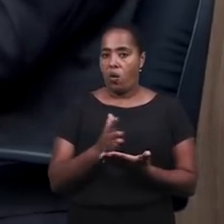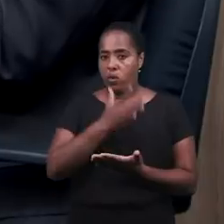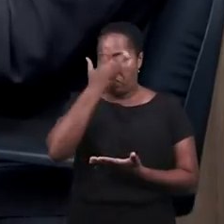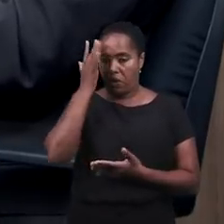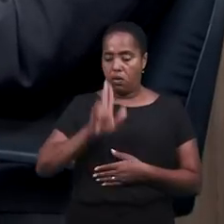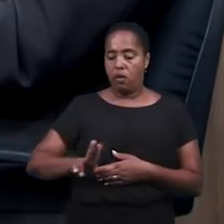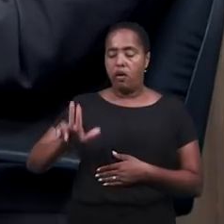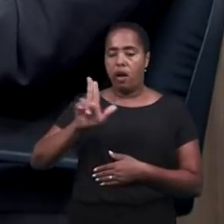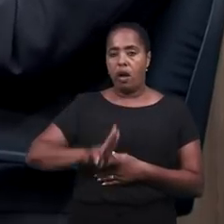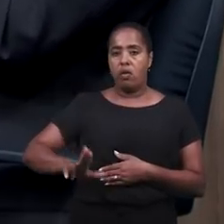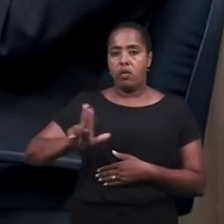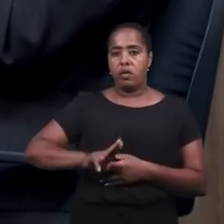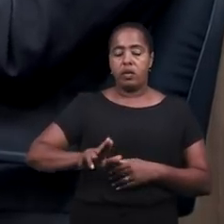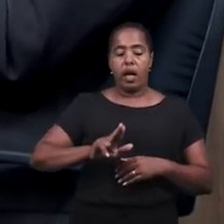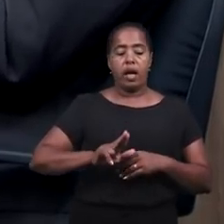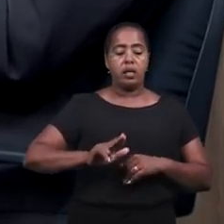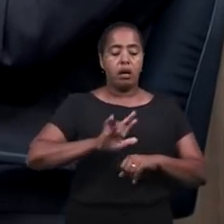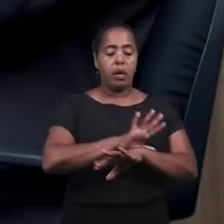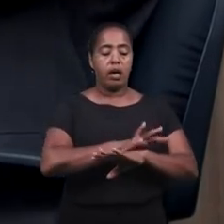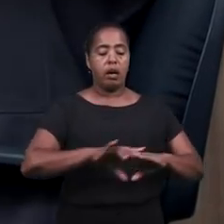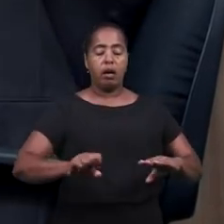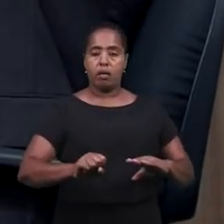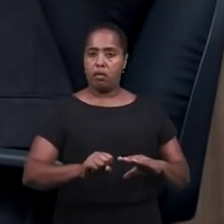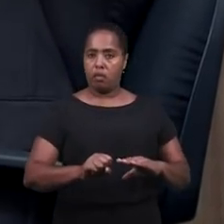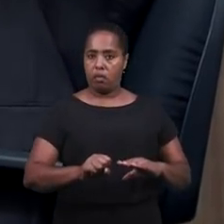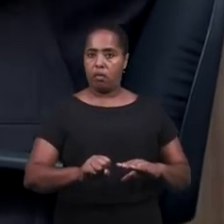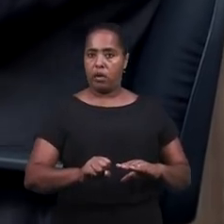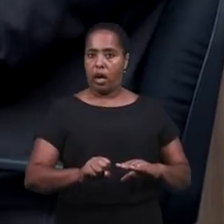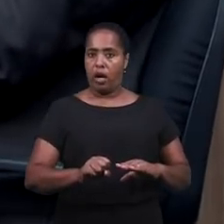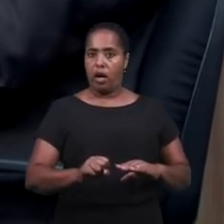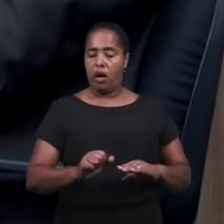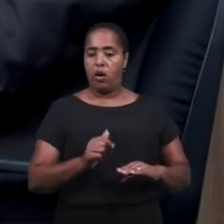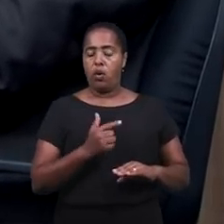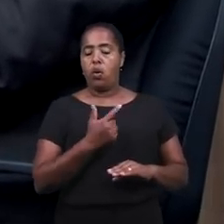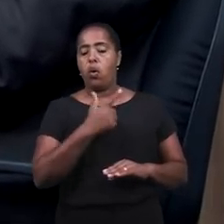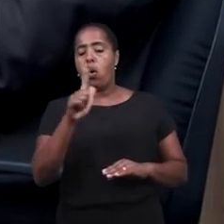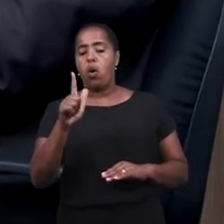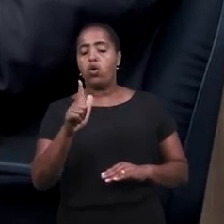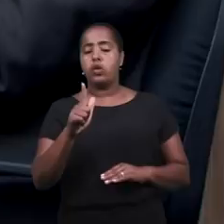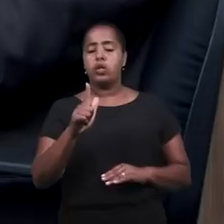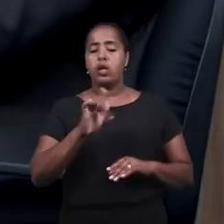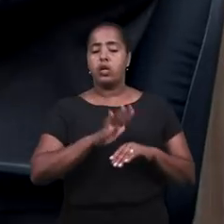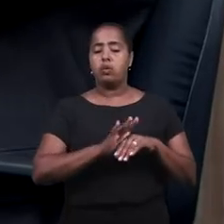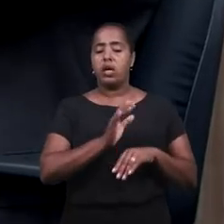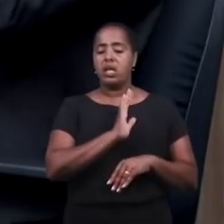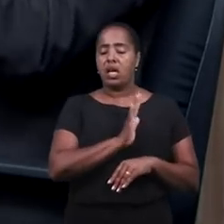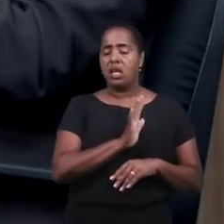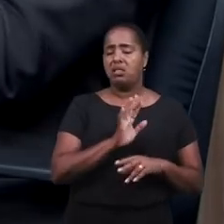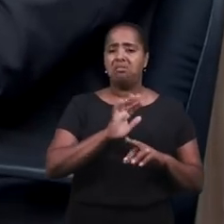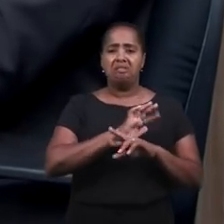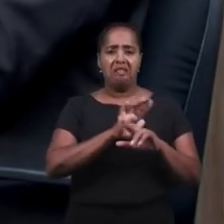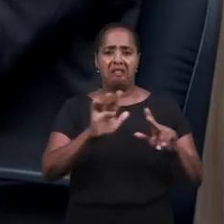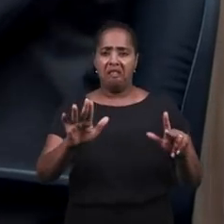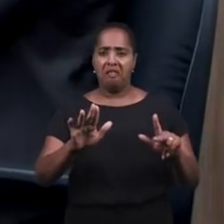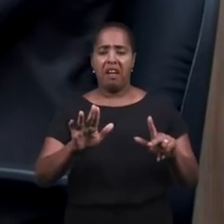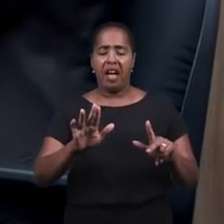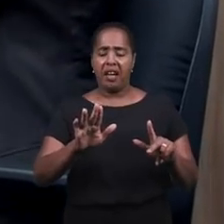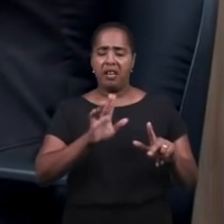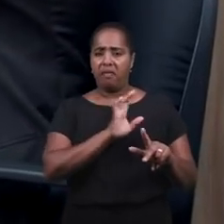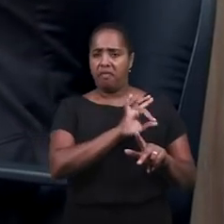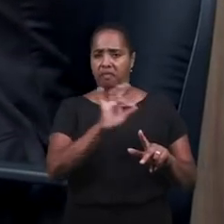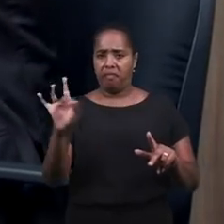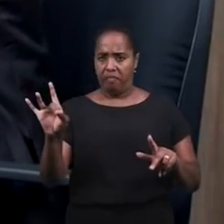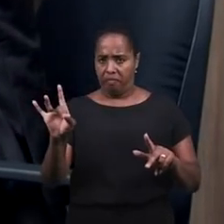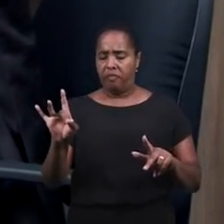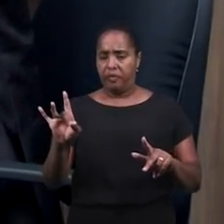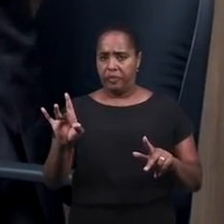alguns que eram muito usados para pregar, para curar doenças do aparelho digestivo, outras doenças cardíacas, especialidade